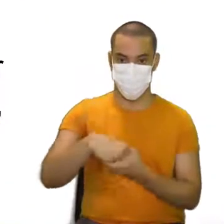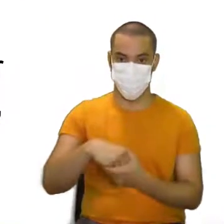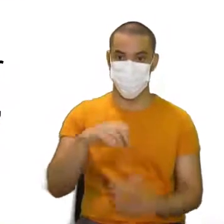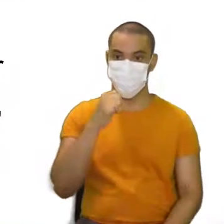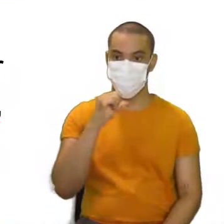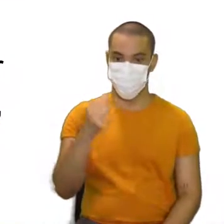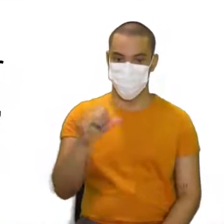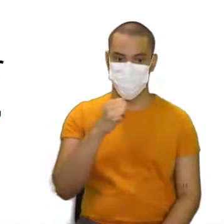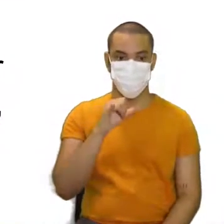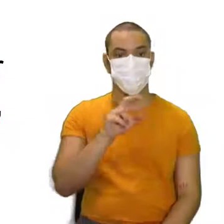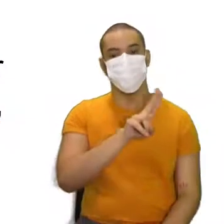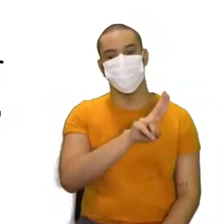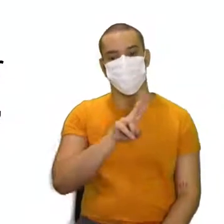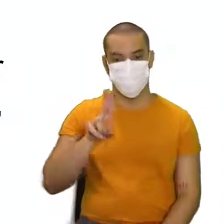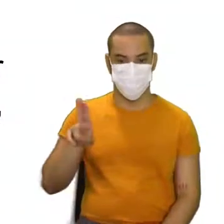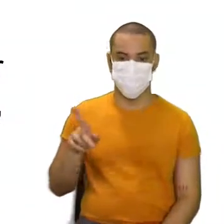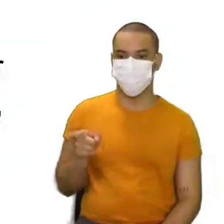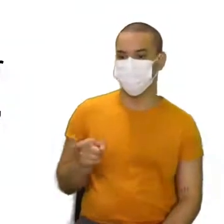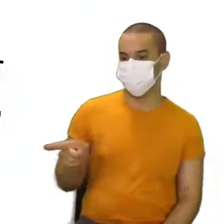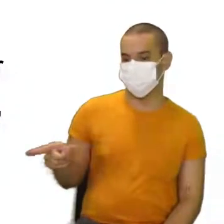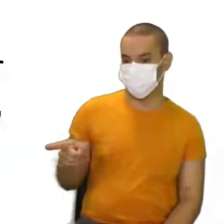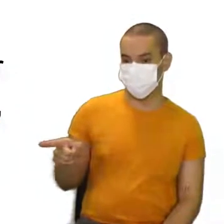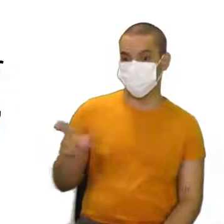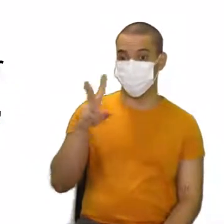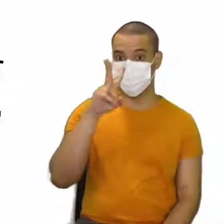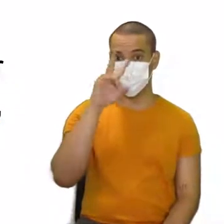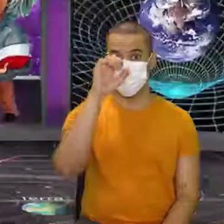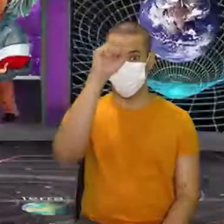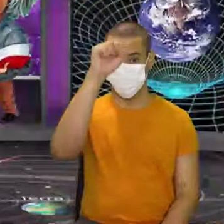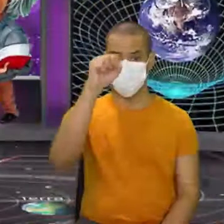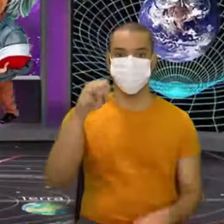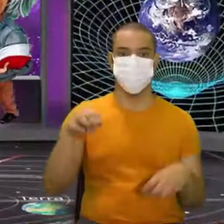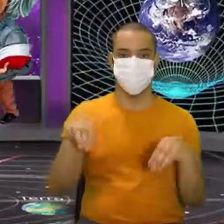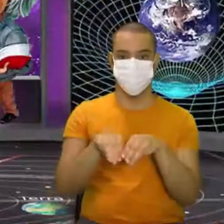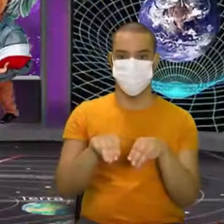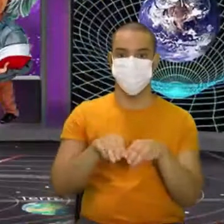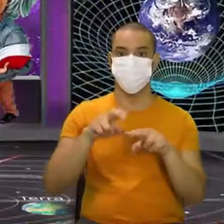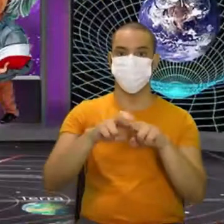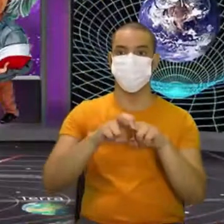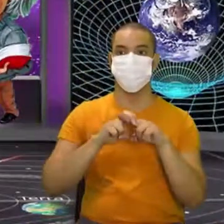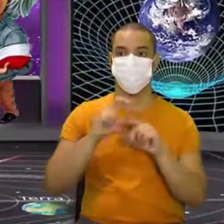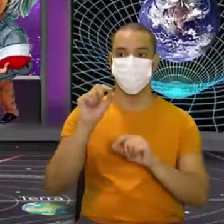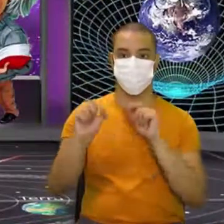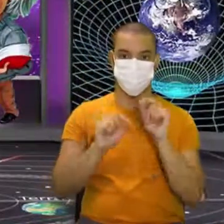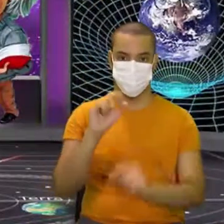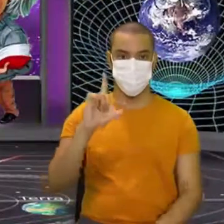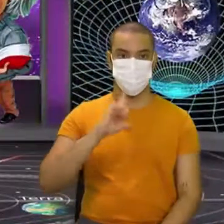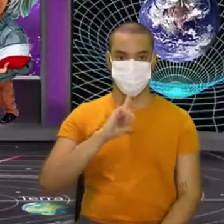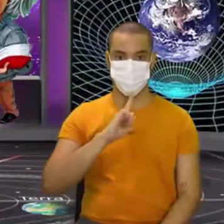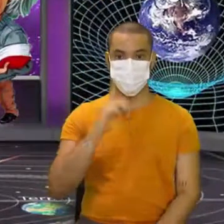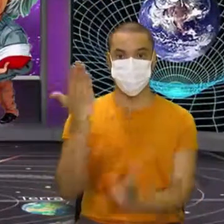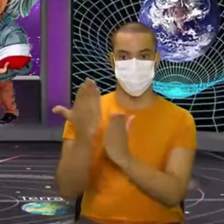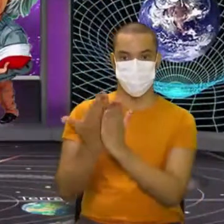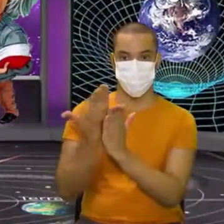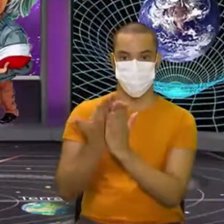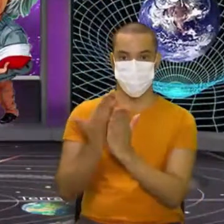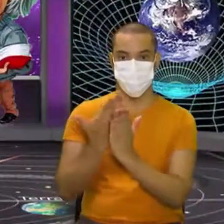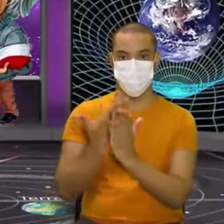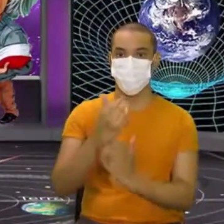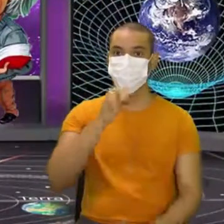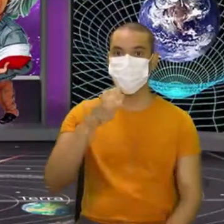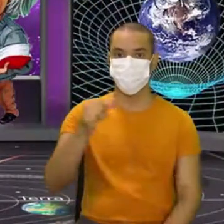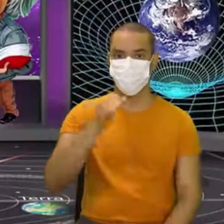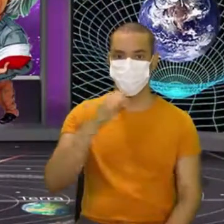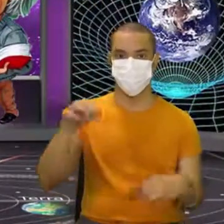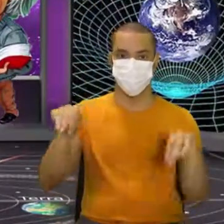elétrica denominadas forças magnéticas Então pessoal Olha só existe o estudo do eletromagnetismo